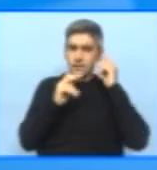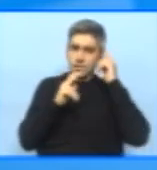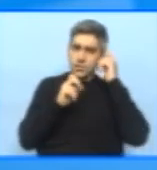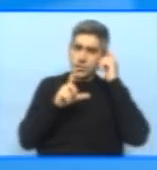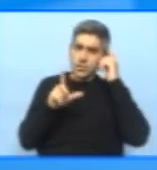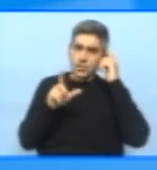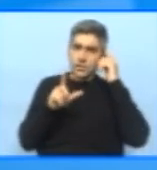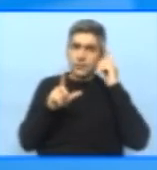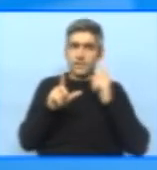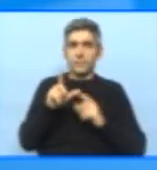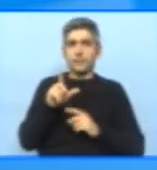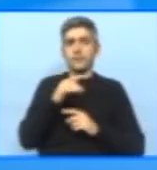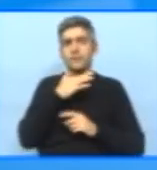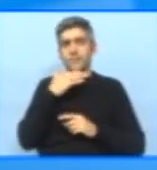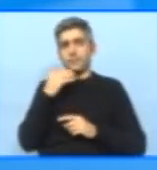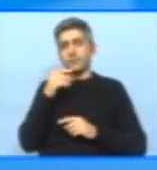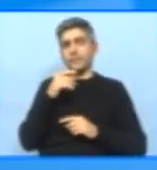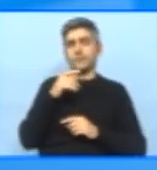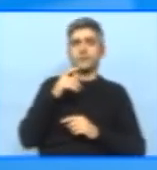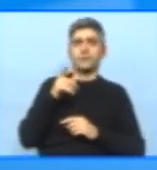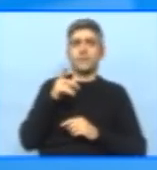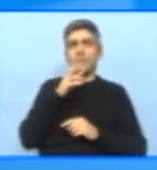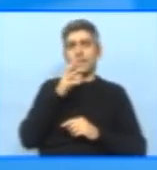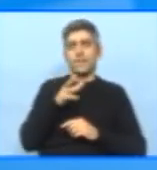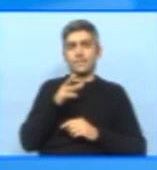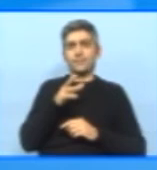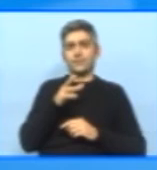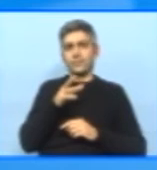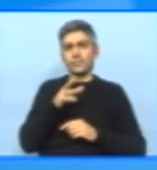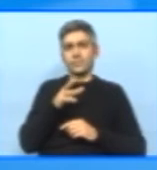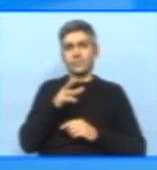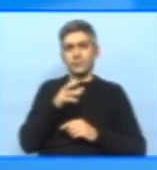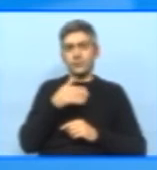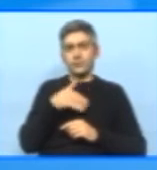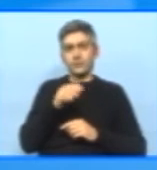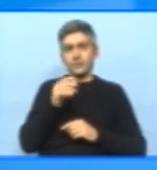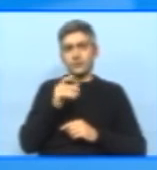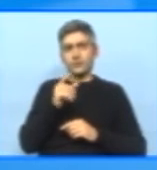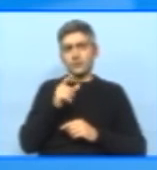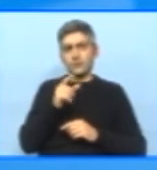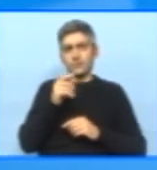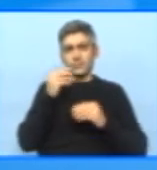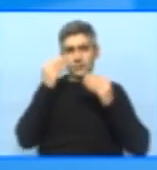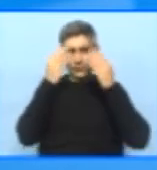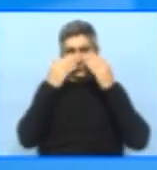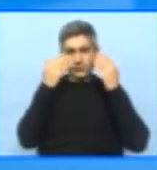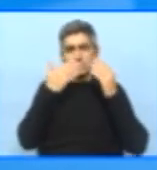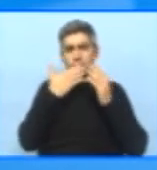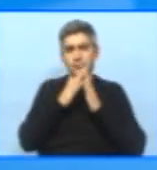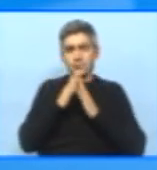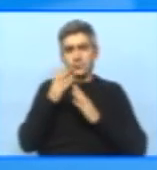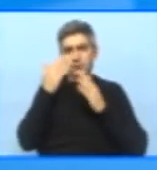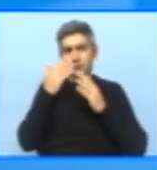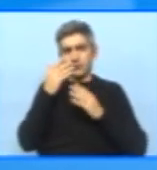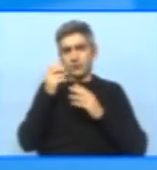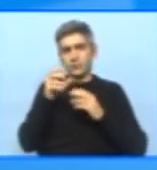que é curiosa. Ele, enfim, vai ungir, Deus pede-lhe que unja um